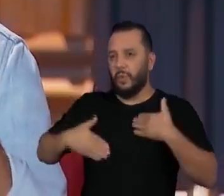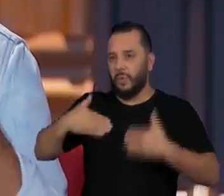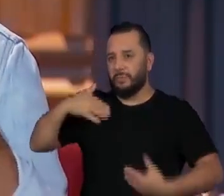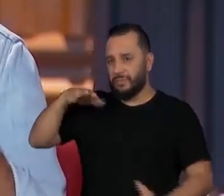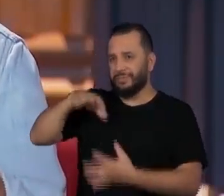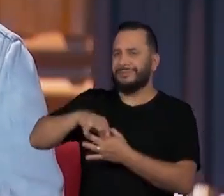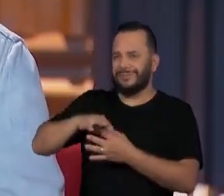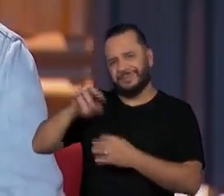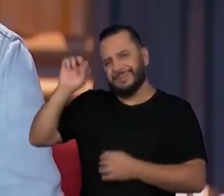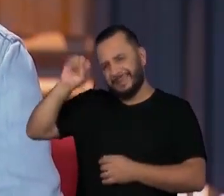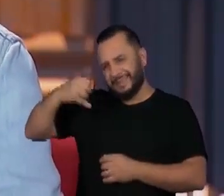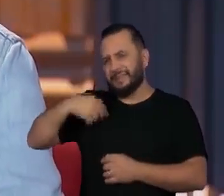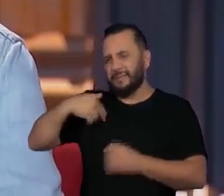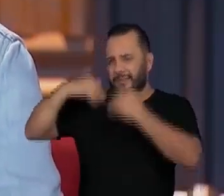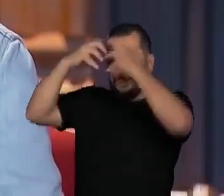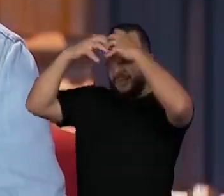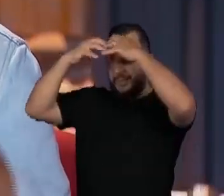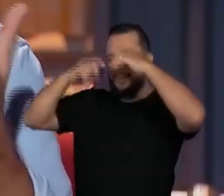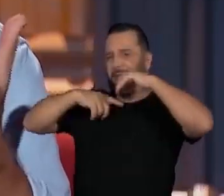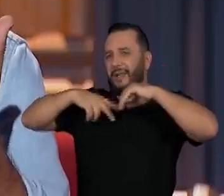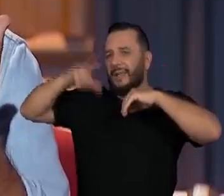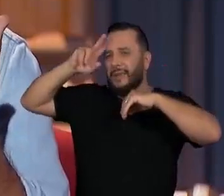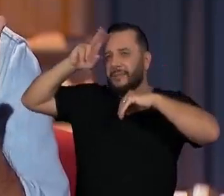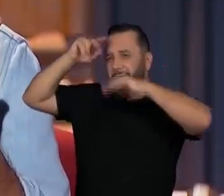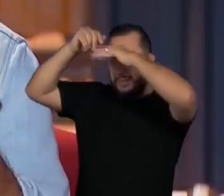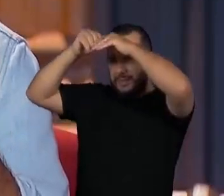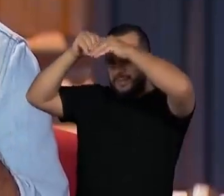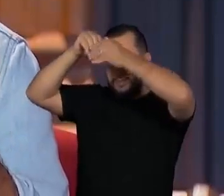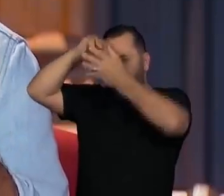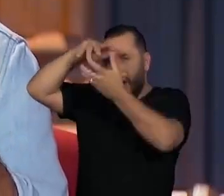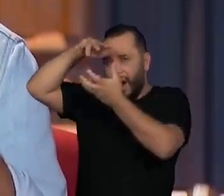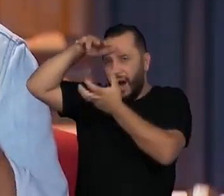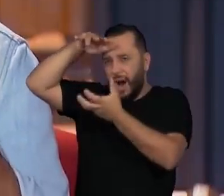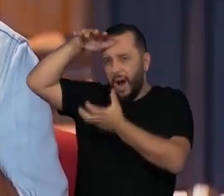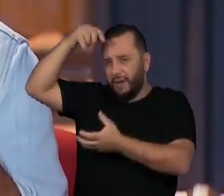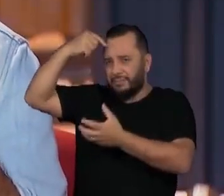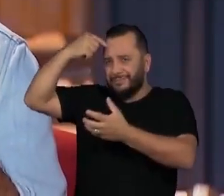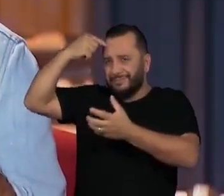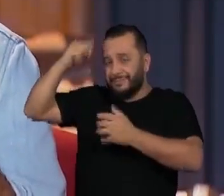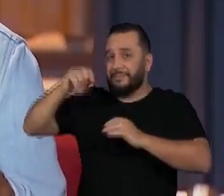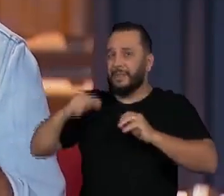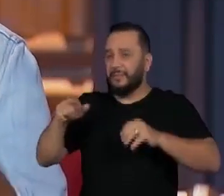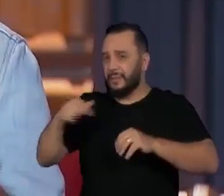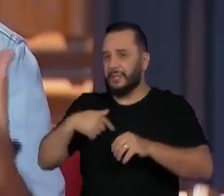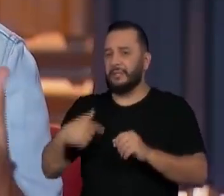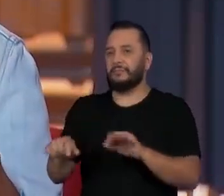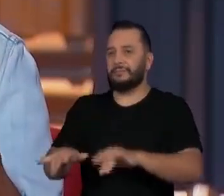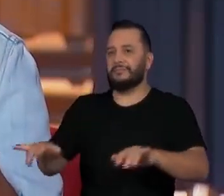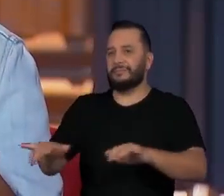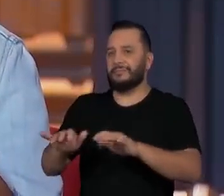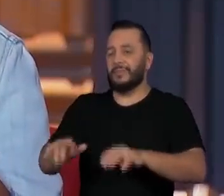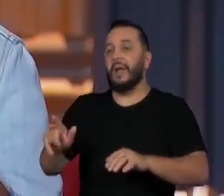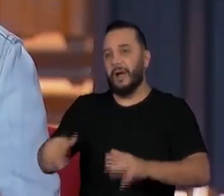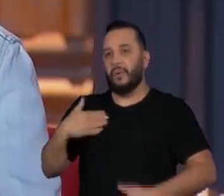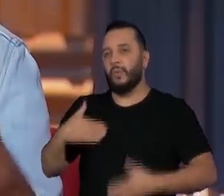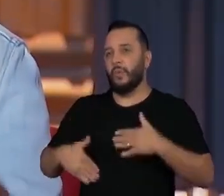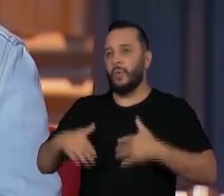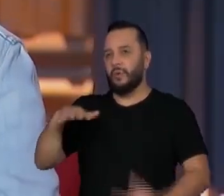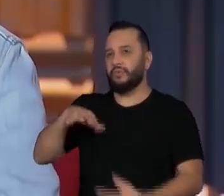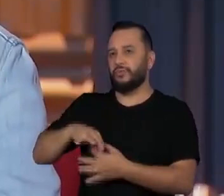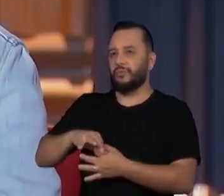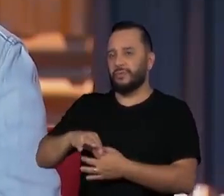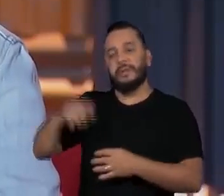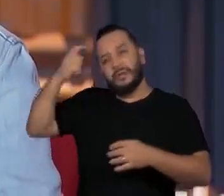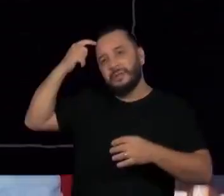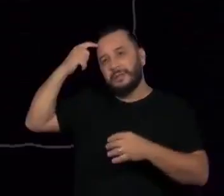nenhum banco de memórias muito vasta tem repertórios mas quando você tá tocando piano é o seu corpo que tá tocando que ela é